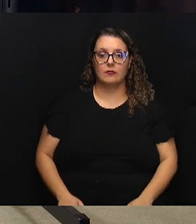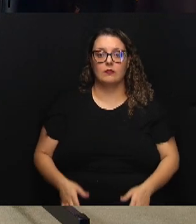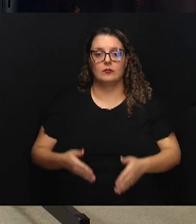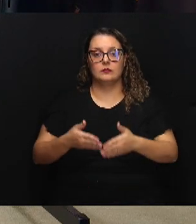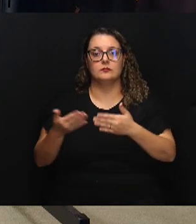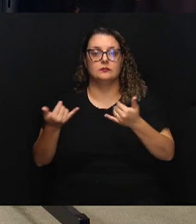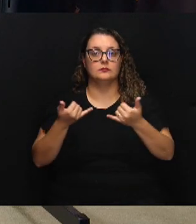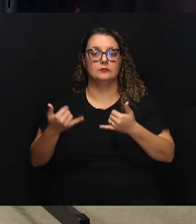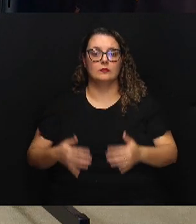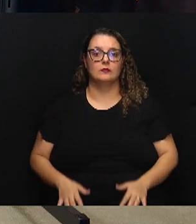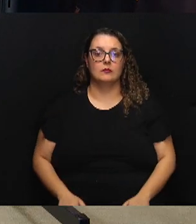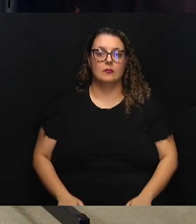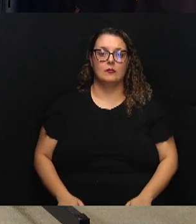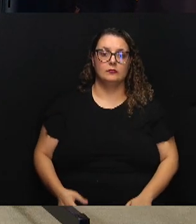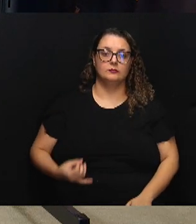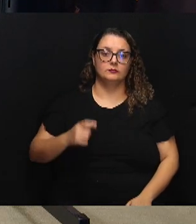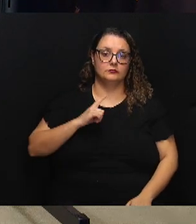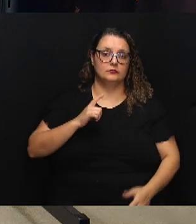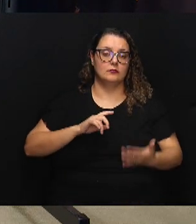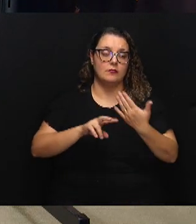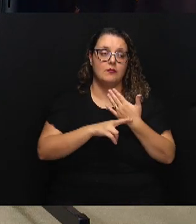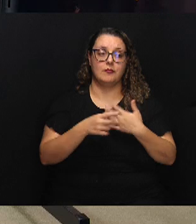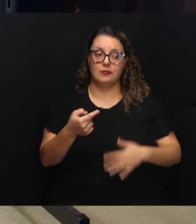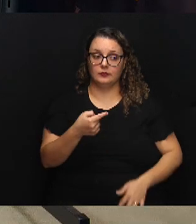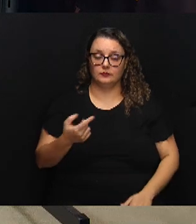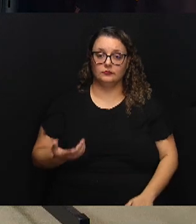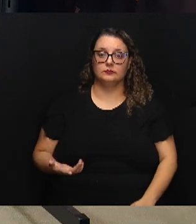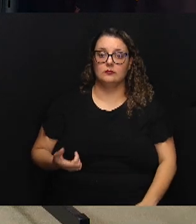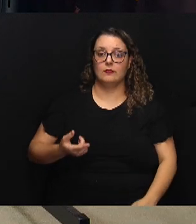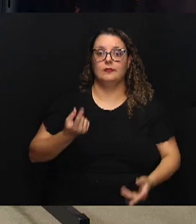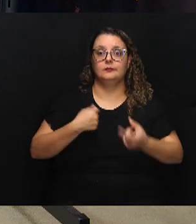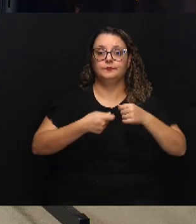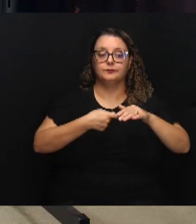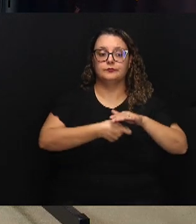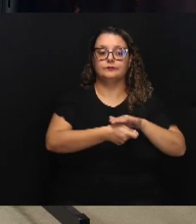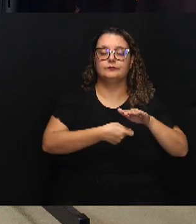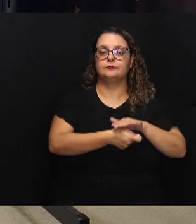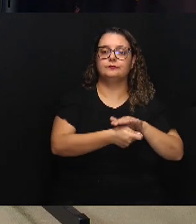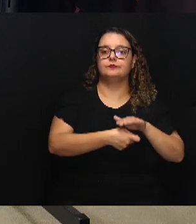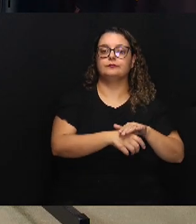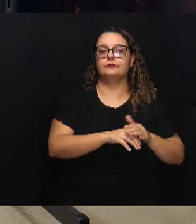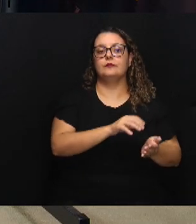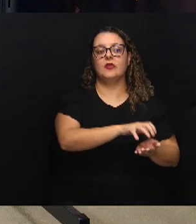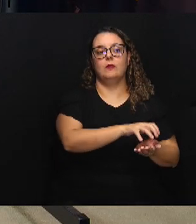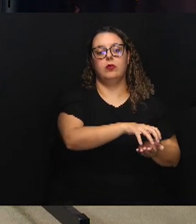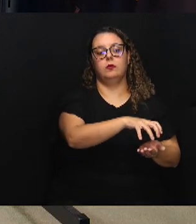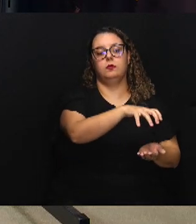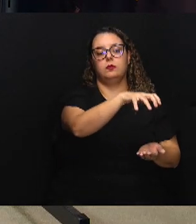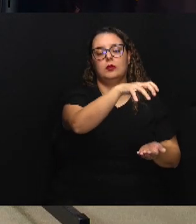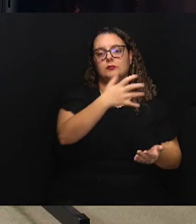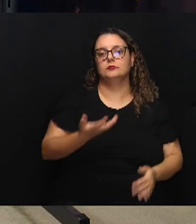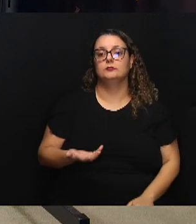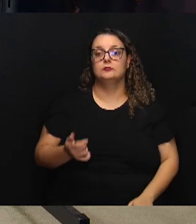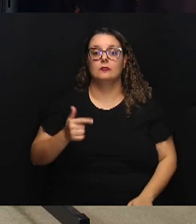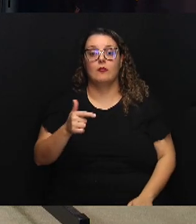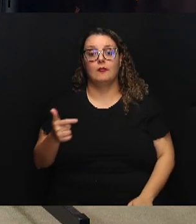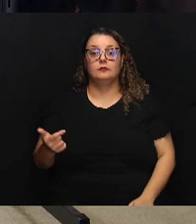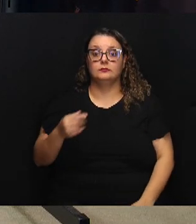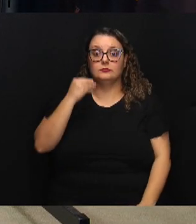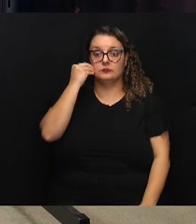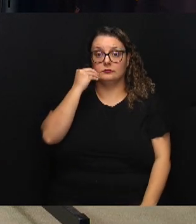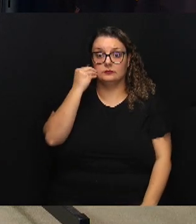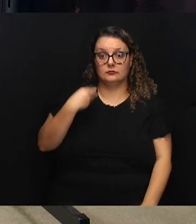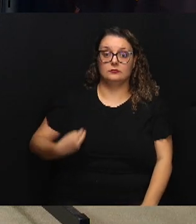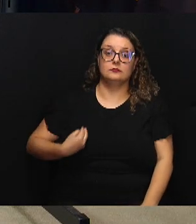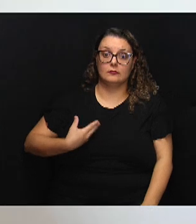fala pra gente se tem um impacto negativo pra gente ficar guardando dinheiro e não tendo experiências